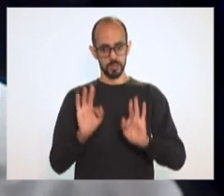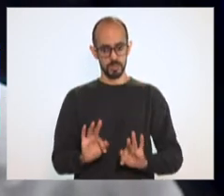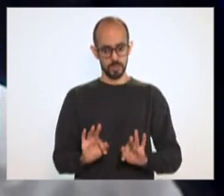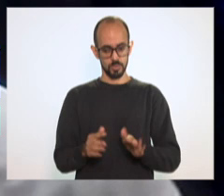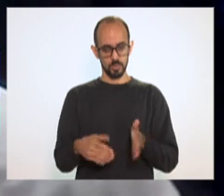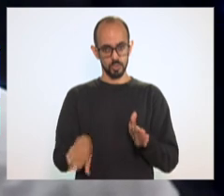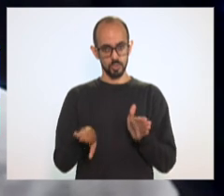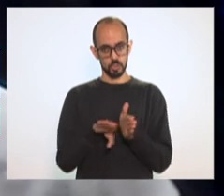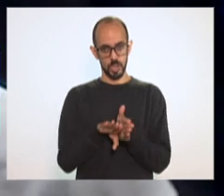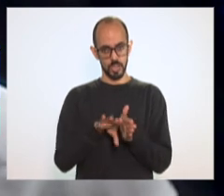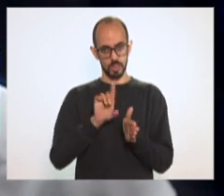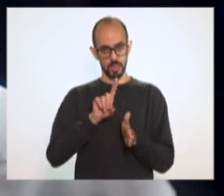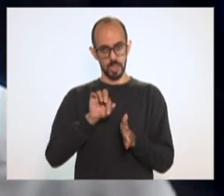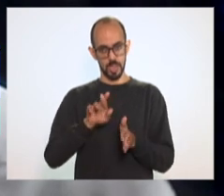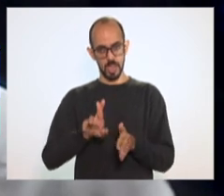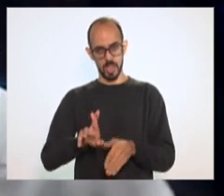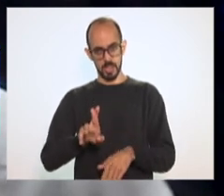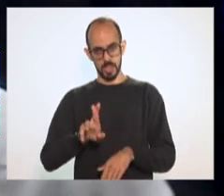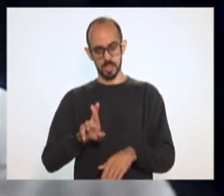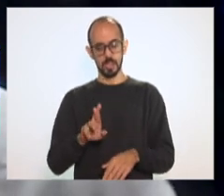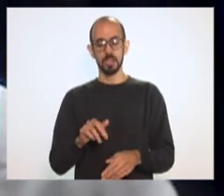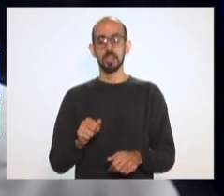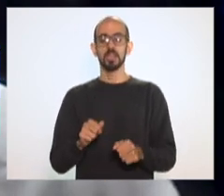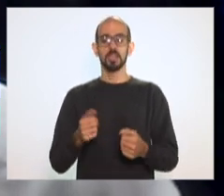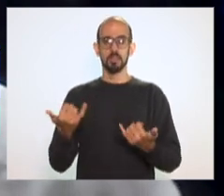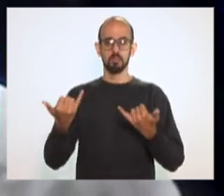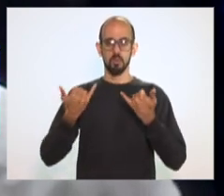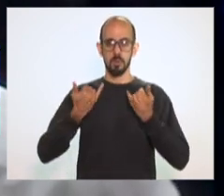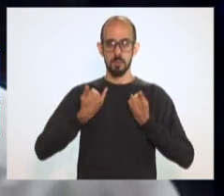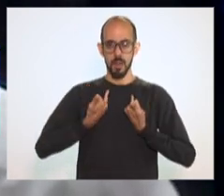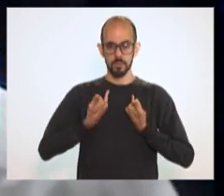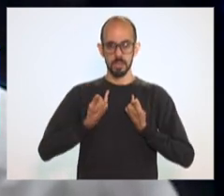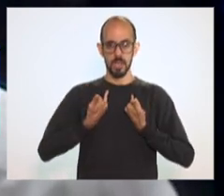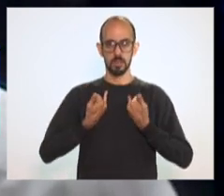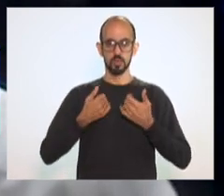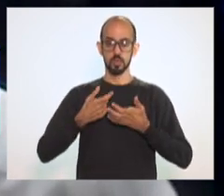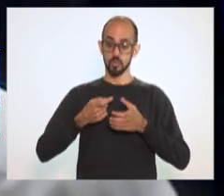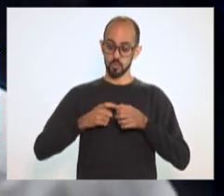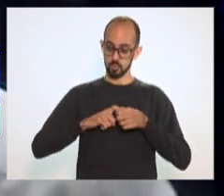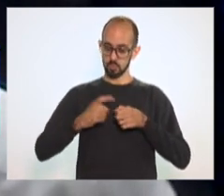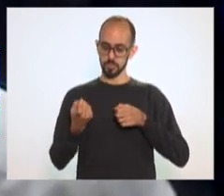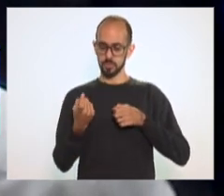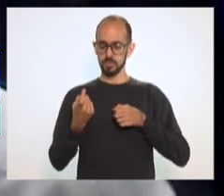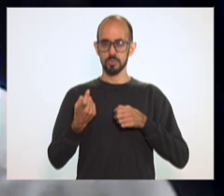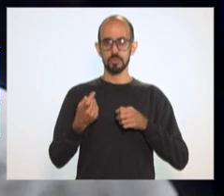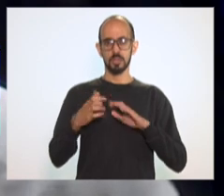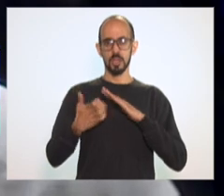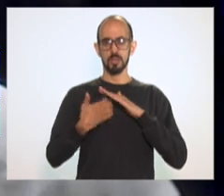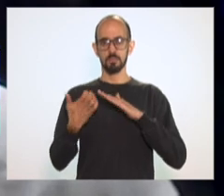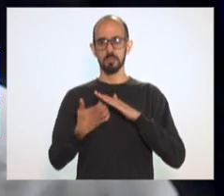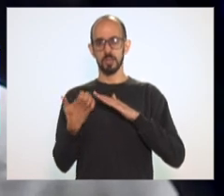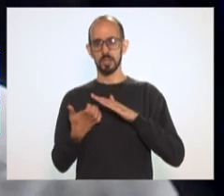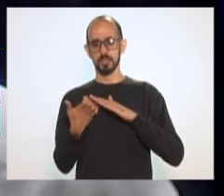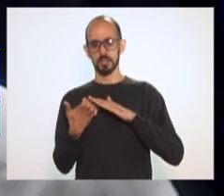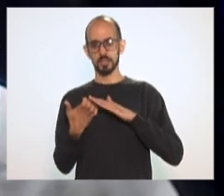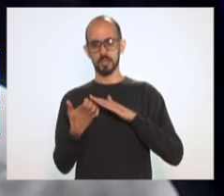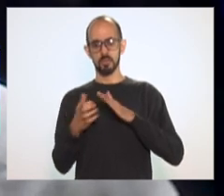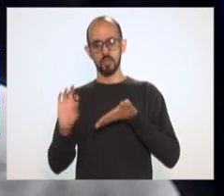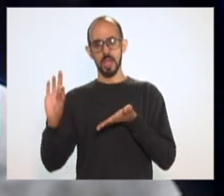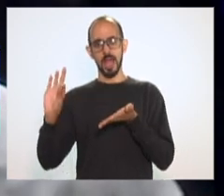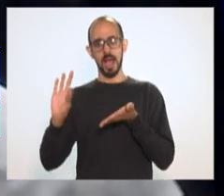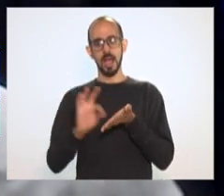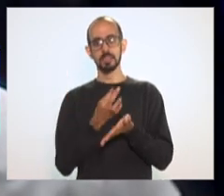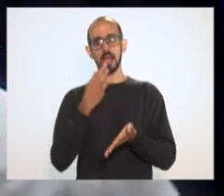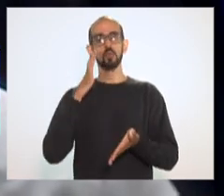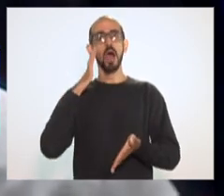chegar no DER e ter a notícia que o destrato com essa empresa que estava prestando serviço era assinado no dia